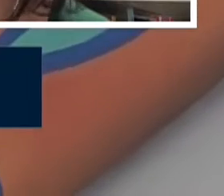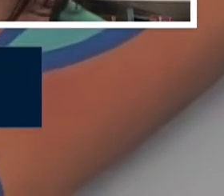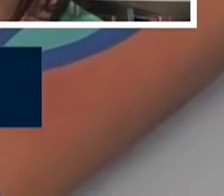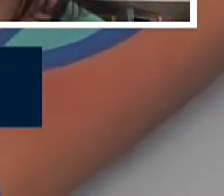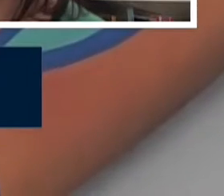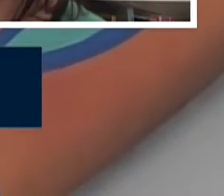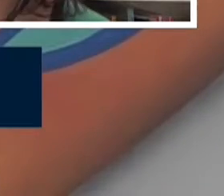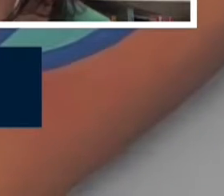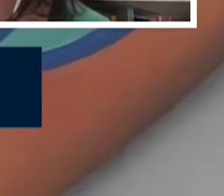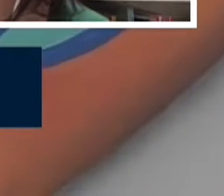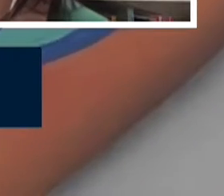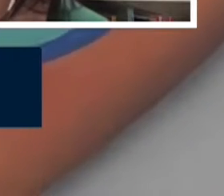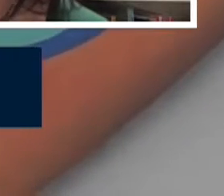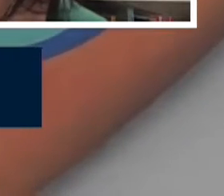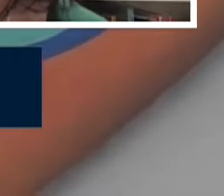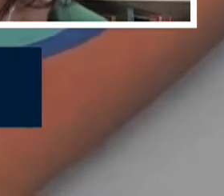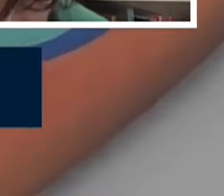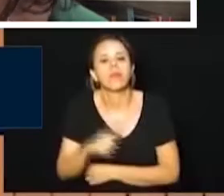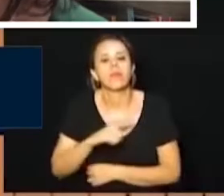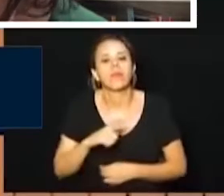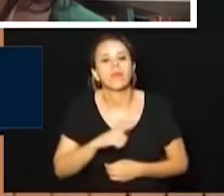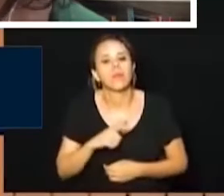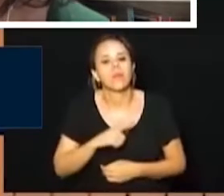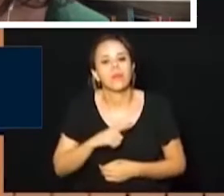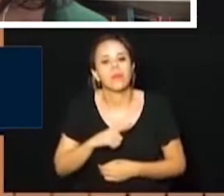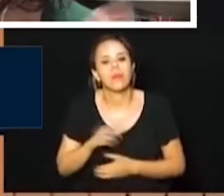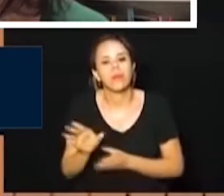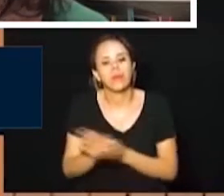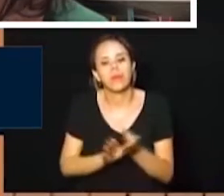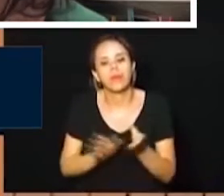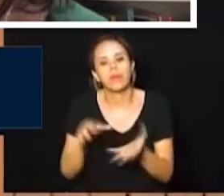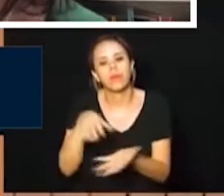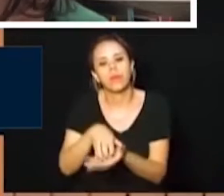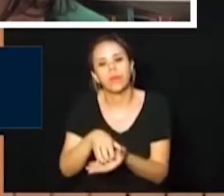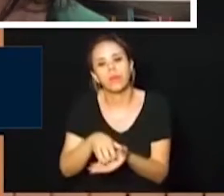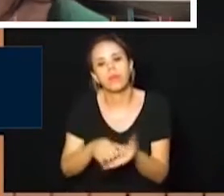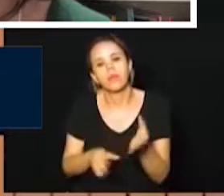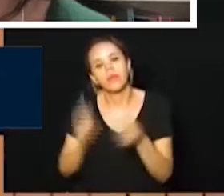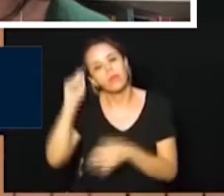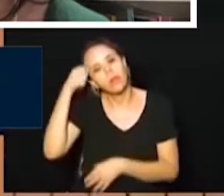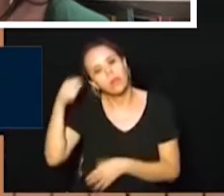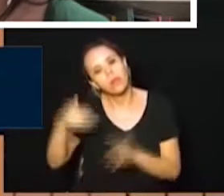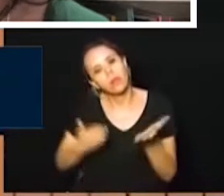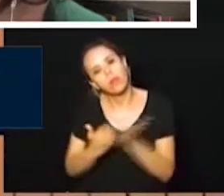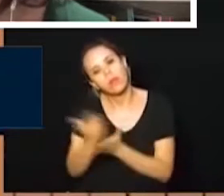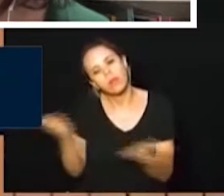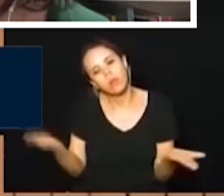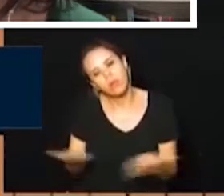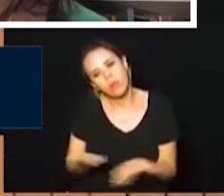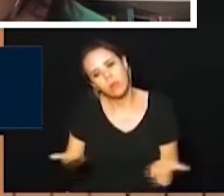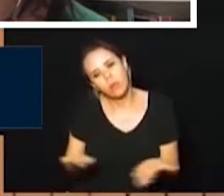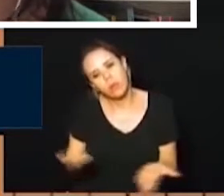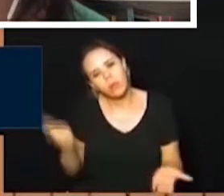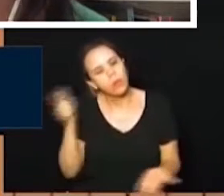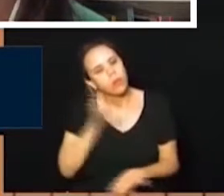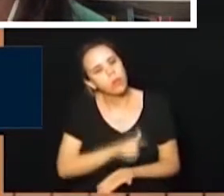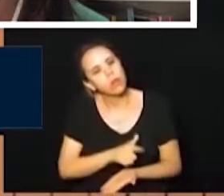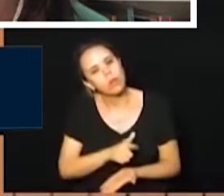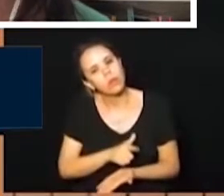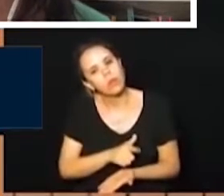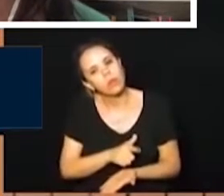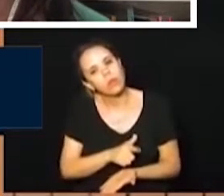então segundo ela toda vez que Eles veem o PT ele tá acabando xingando o preta e ele tá uma lá nega que tenha feito